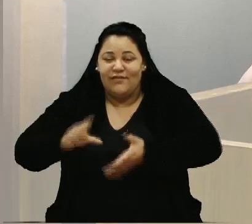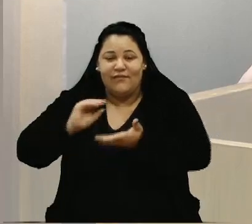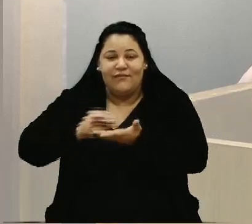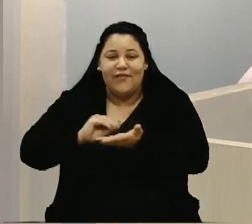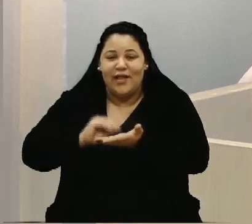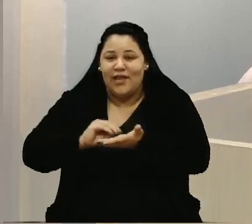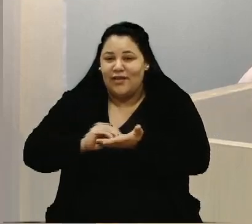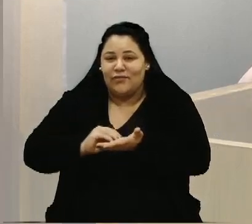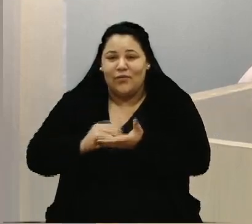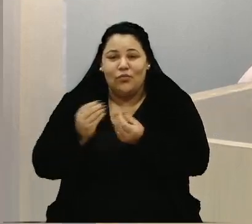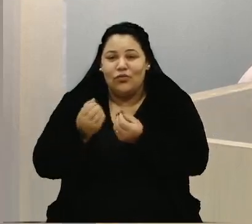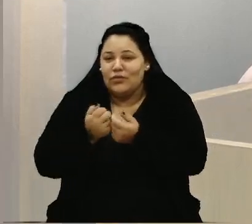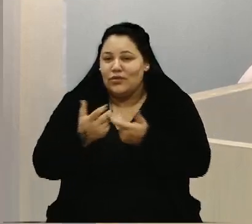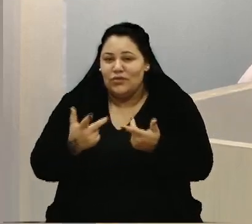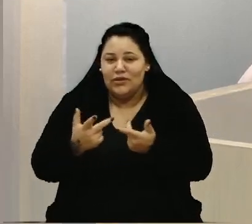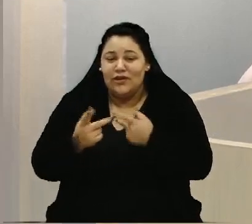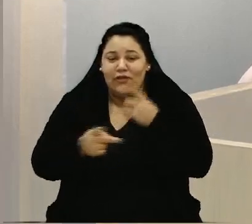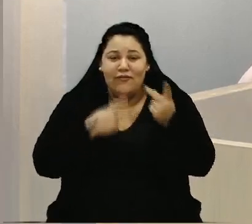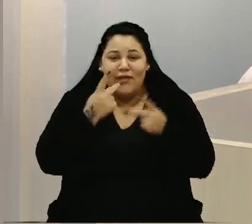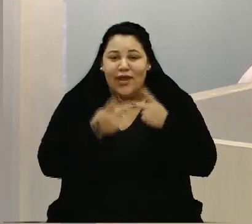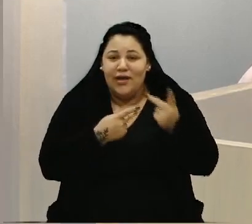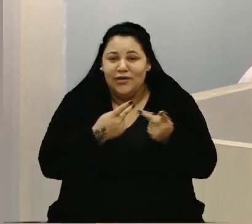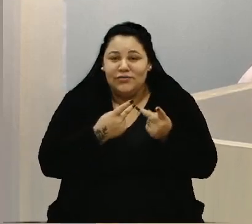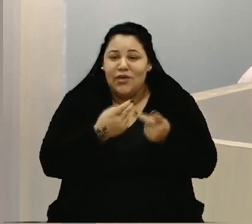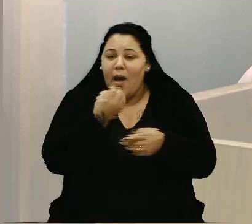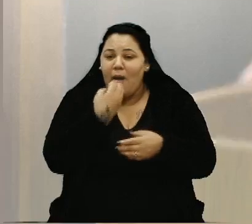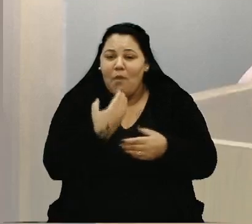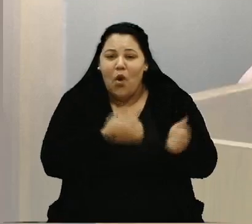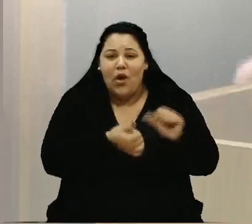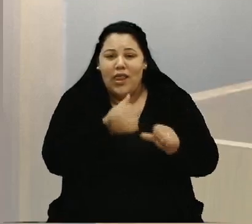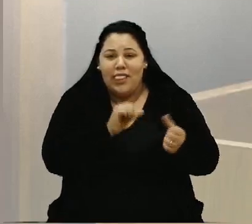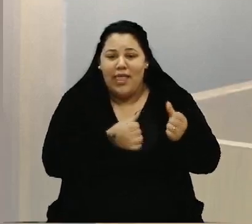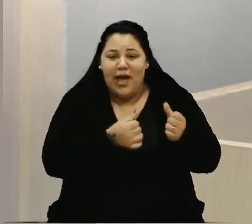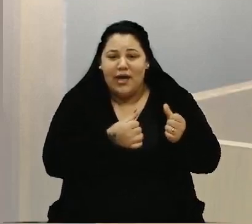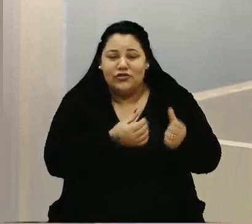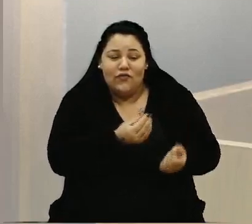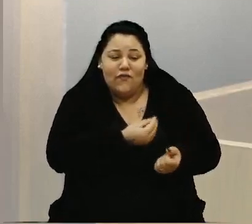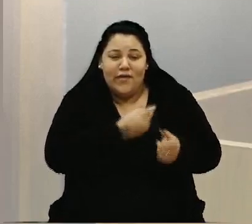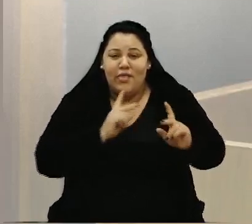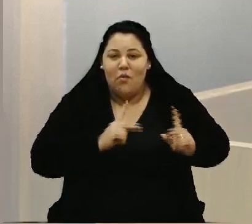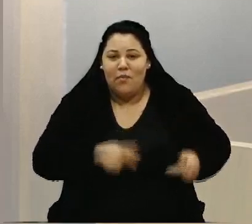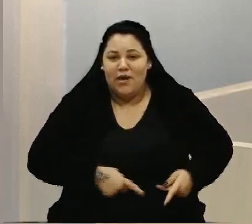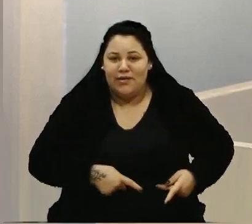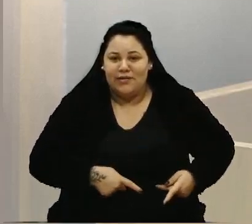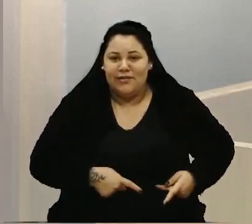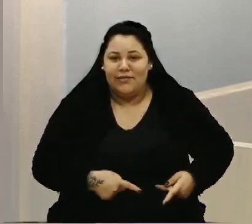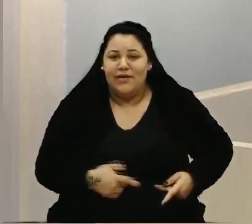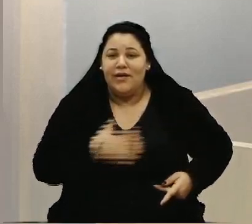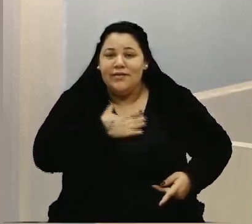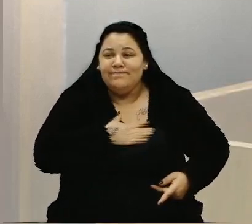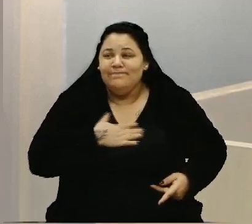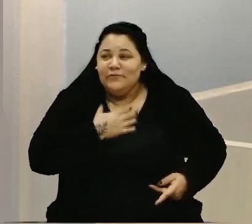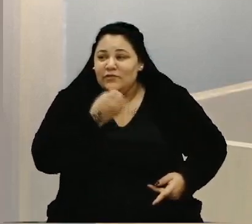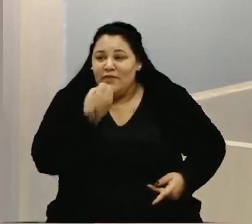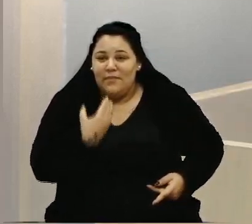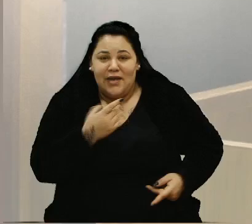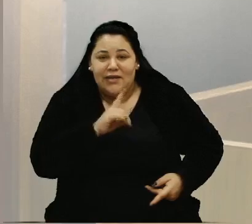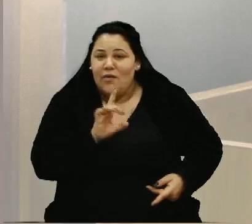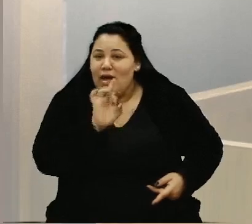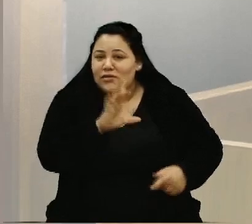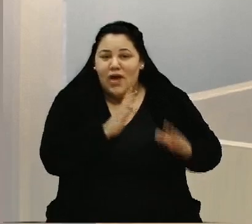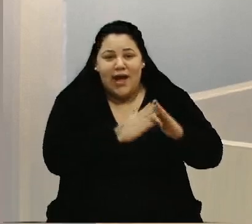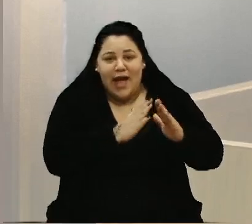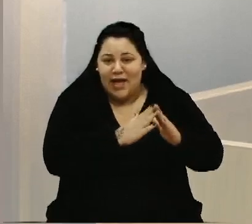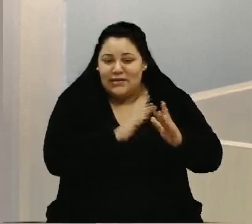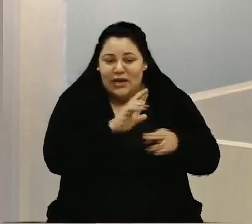humana, no bom viver de todo cidadão, a gente não fala simplesmente numa moradia. A gente